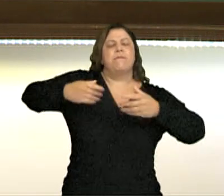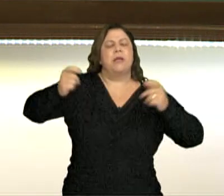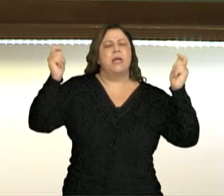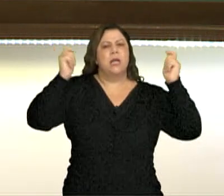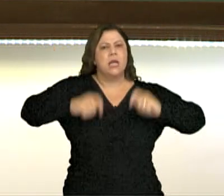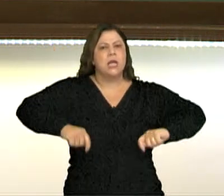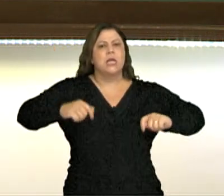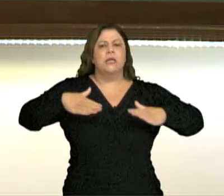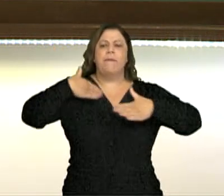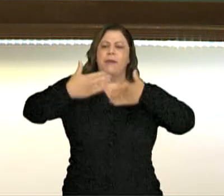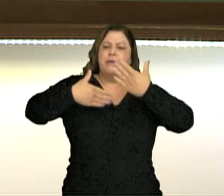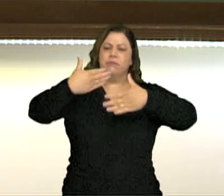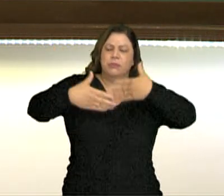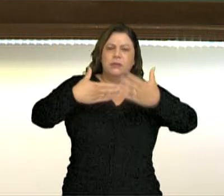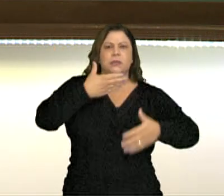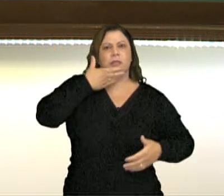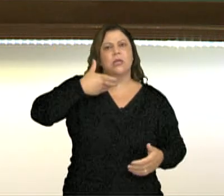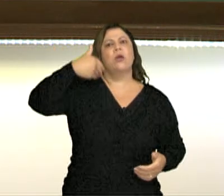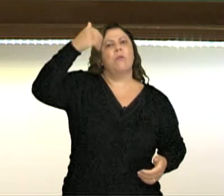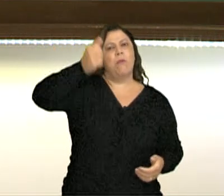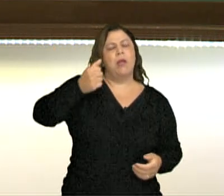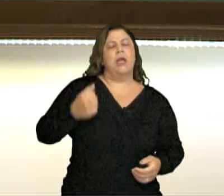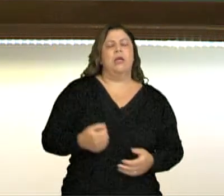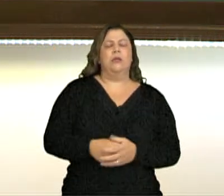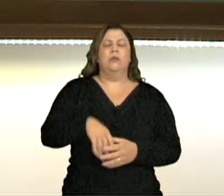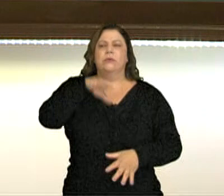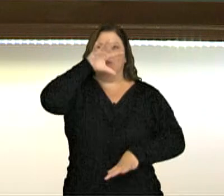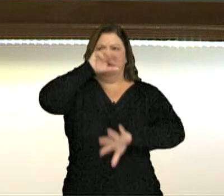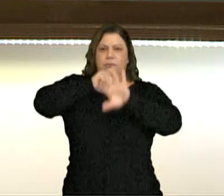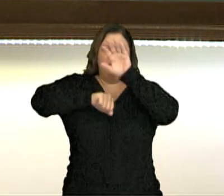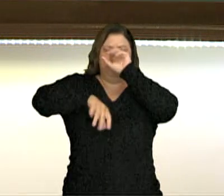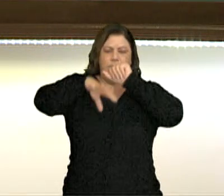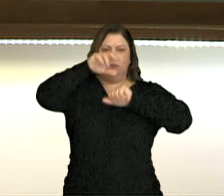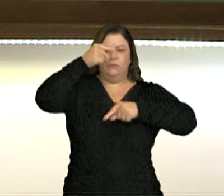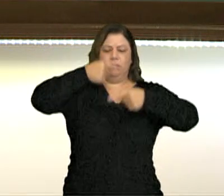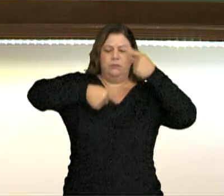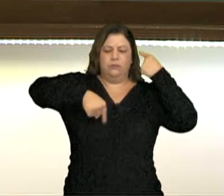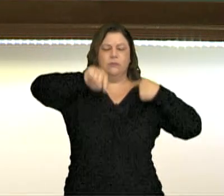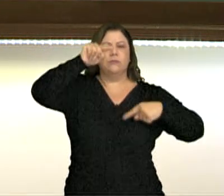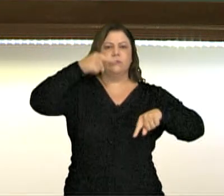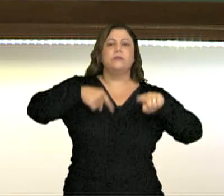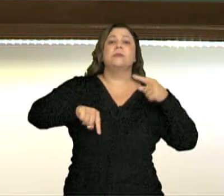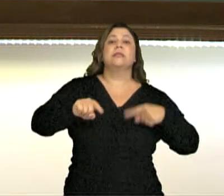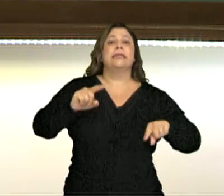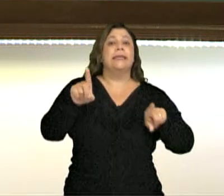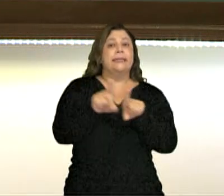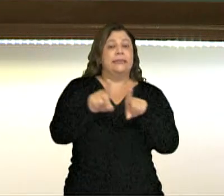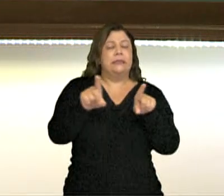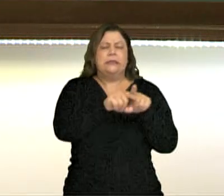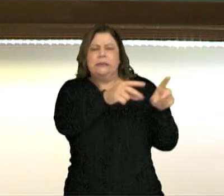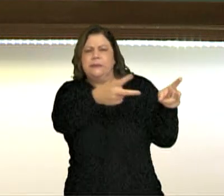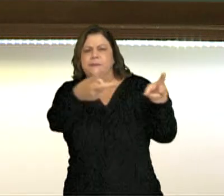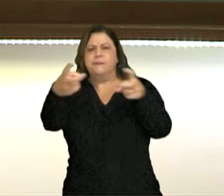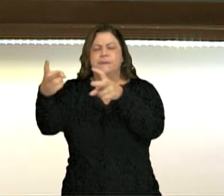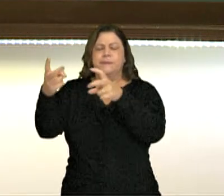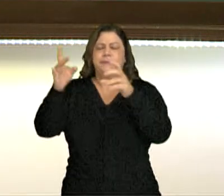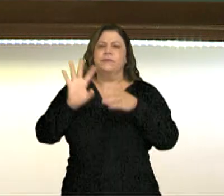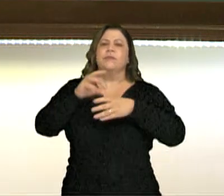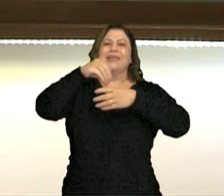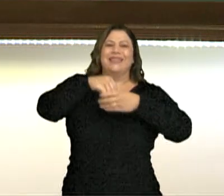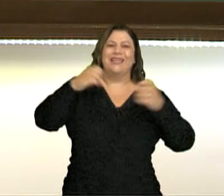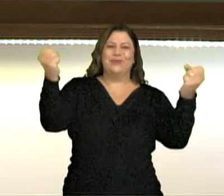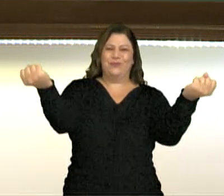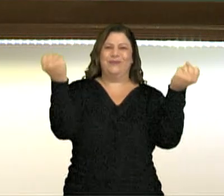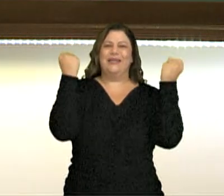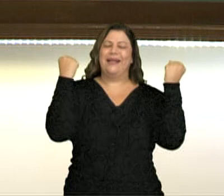ali uma melhora do sistema respiratório, ou mesmo aqueles exercícios que vocês podem visualizar muitas vezes na academia,